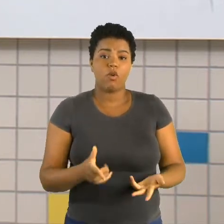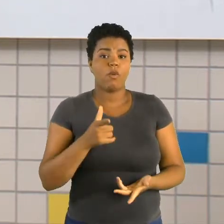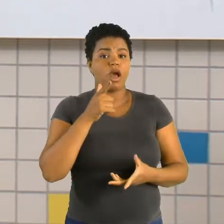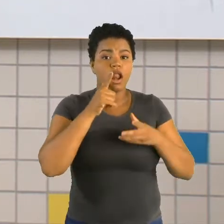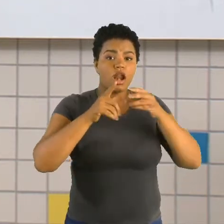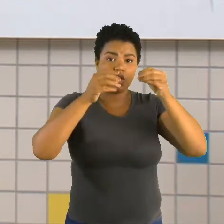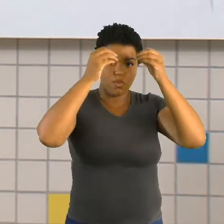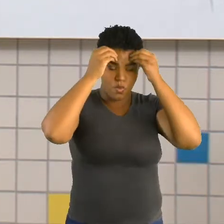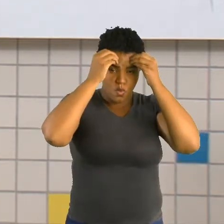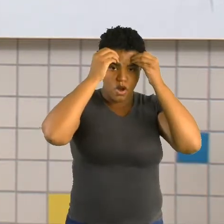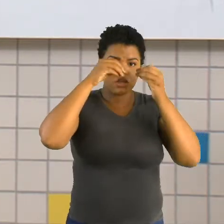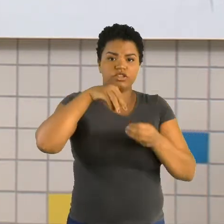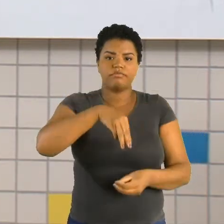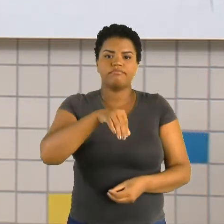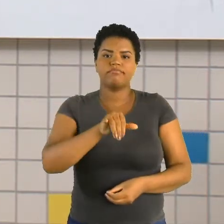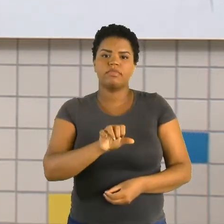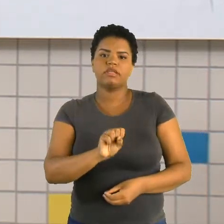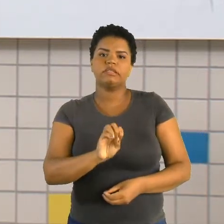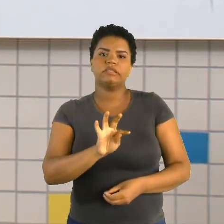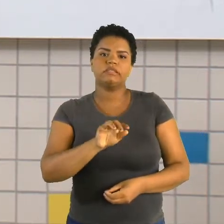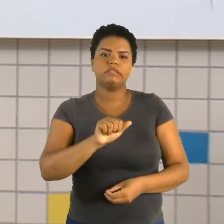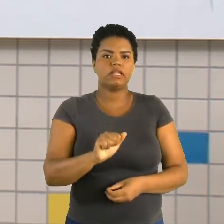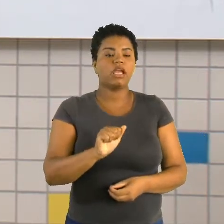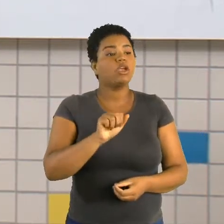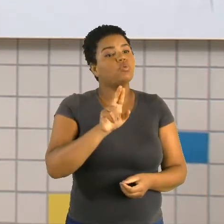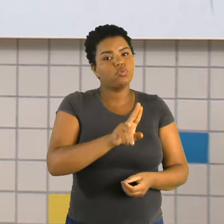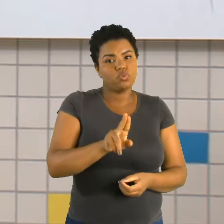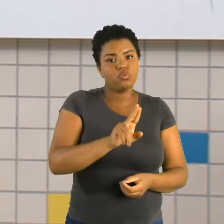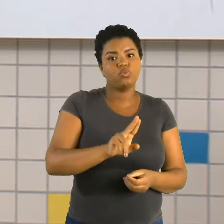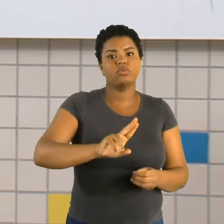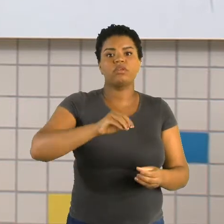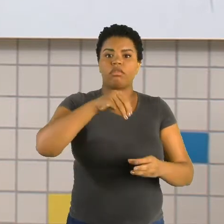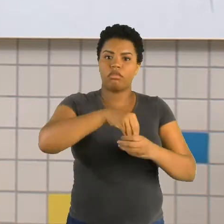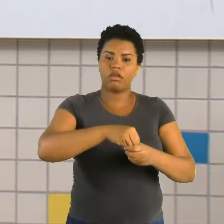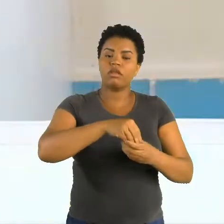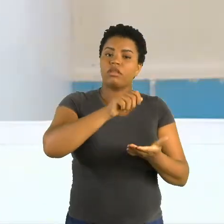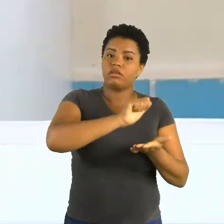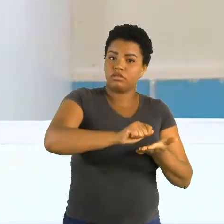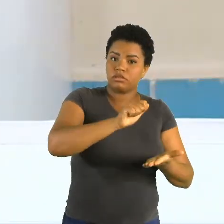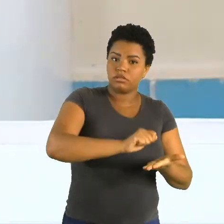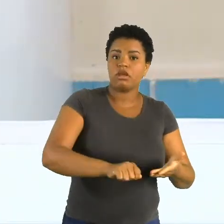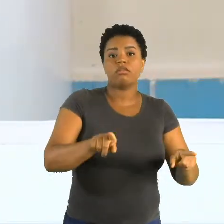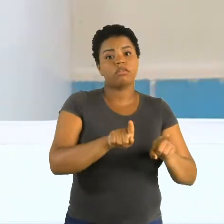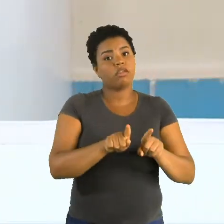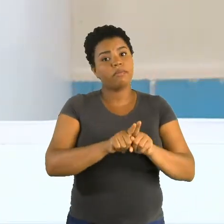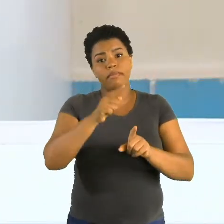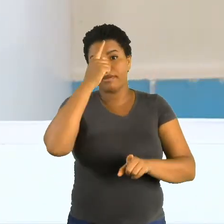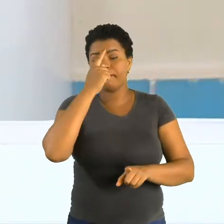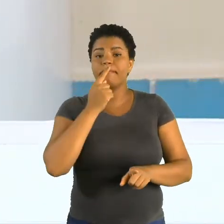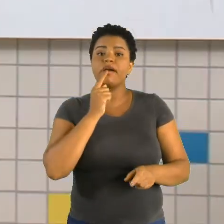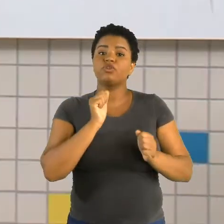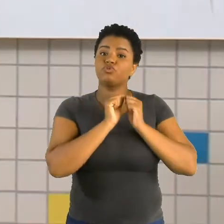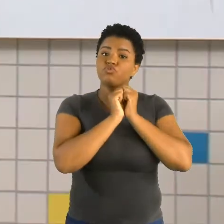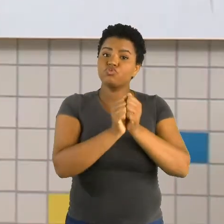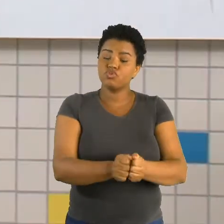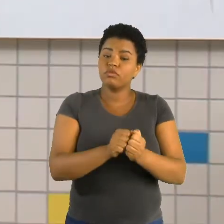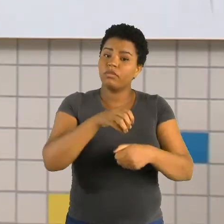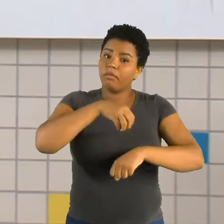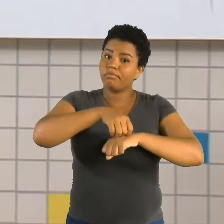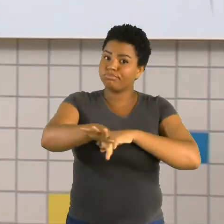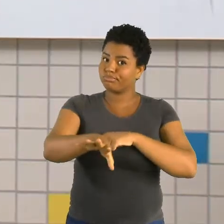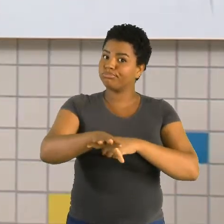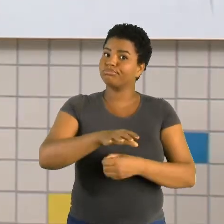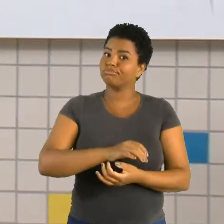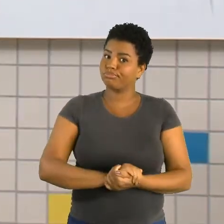quando usamos tanto a palavra quanto a imagem ao mesmo tempo para transmitir uma mensagem. Observe